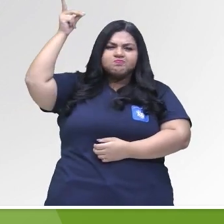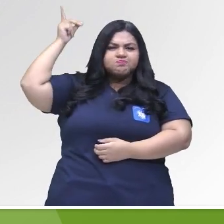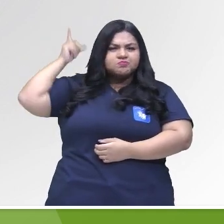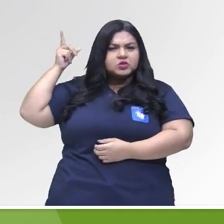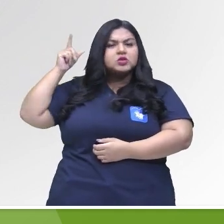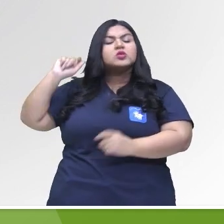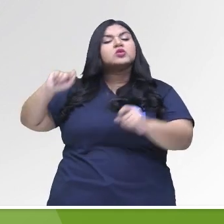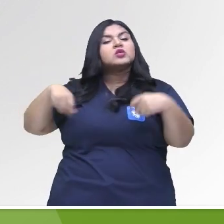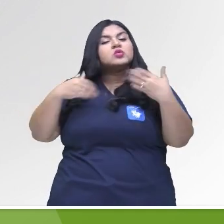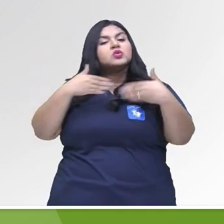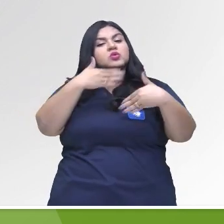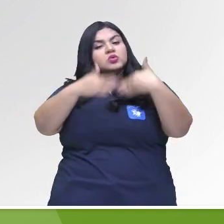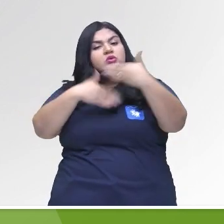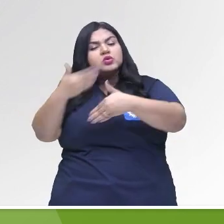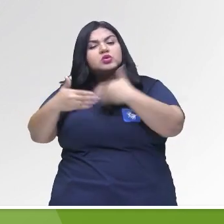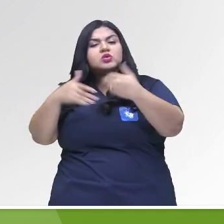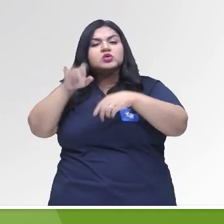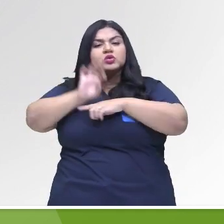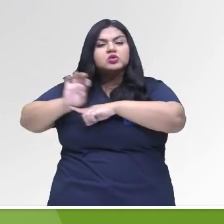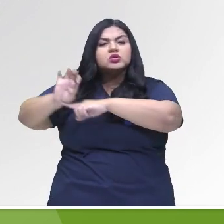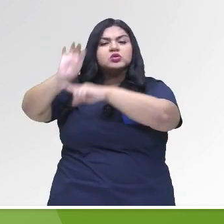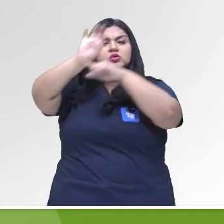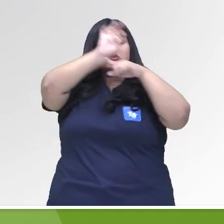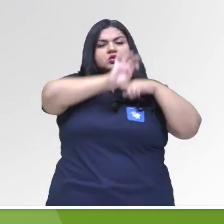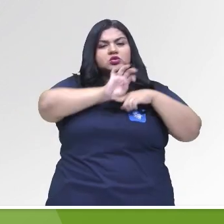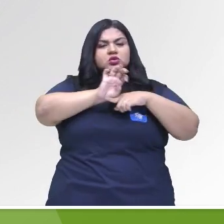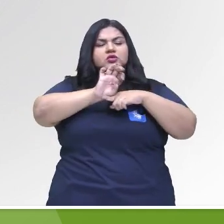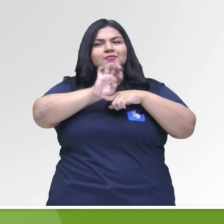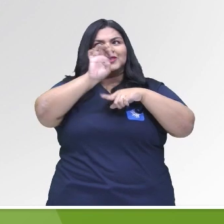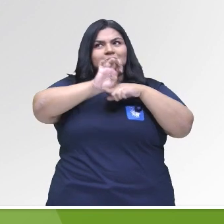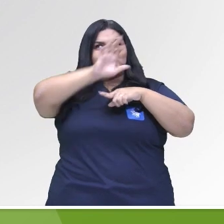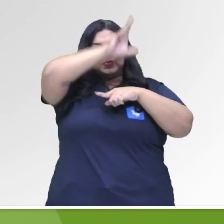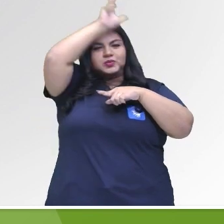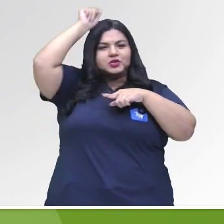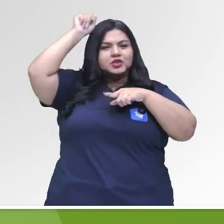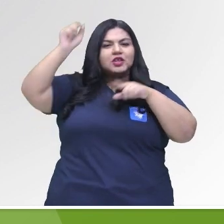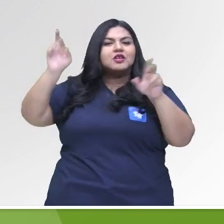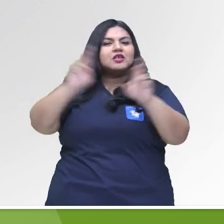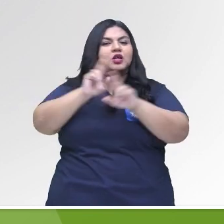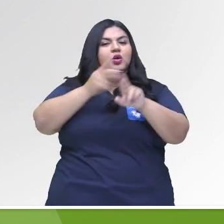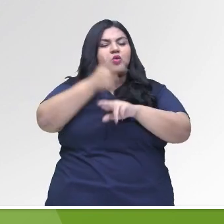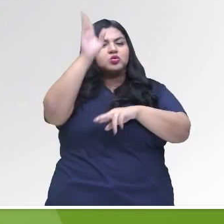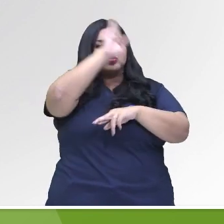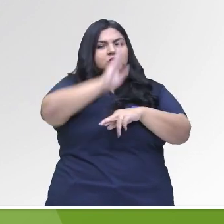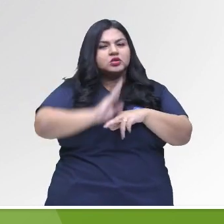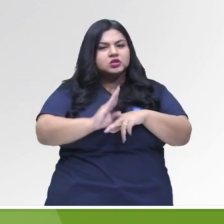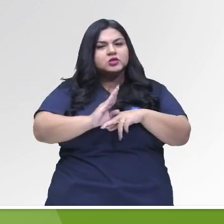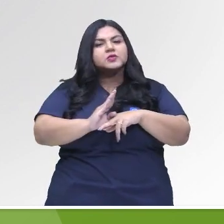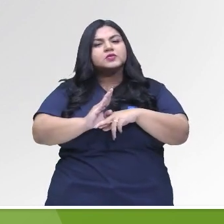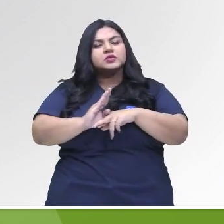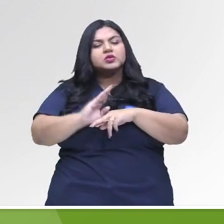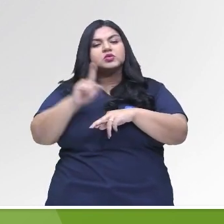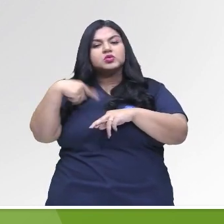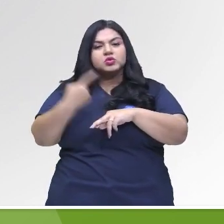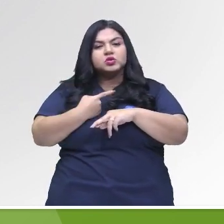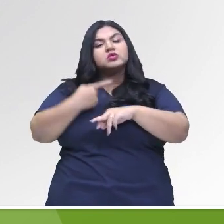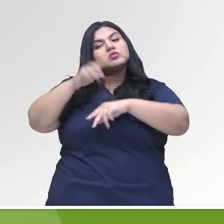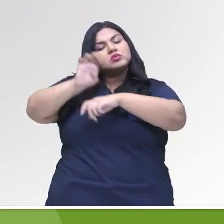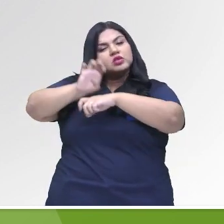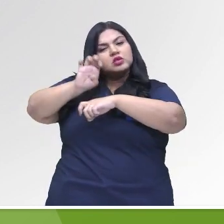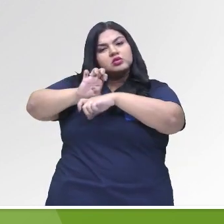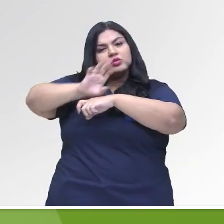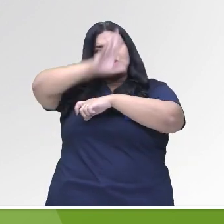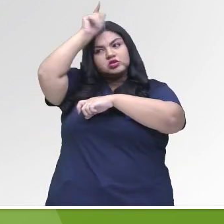quando o nosso estado se desenvolveu aí, em relação ao restante do país, por exemplo, o nosso estado estava bem